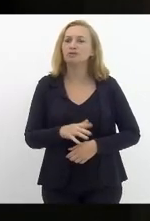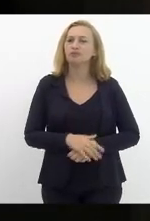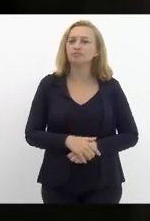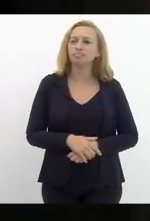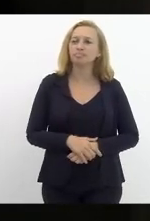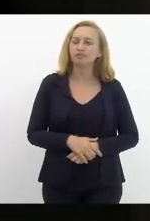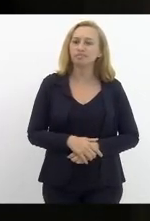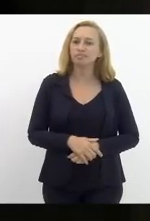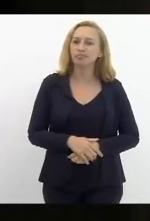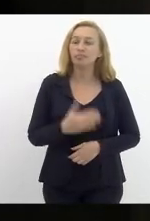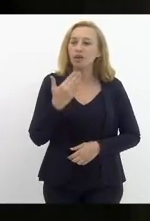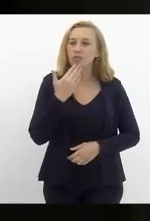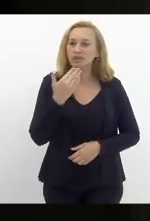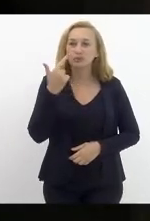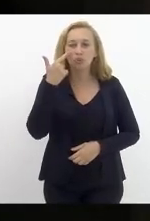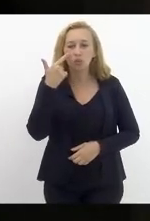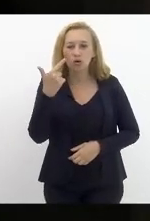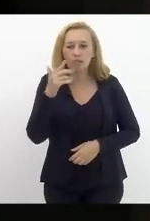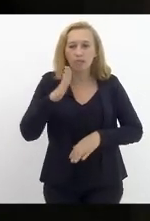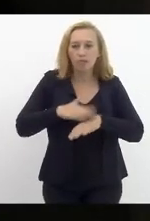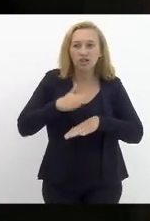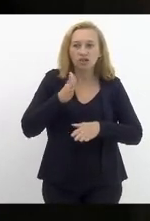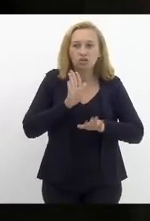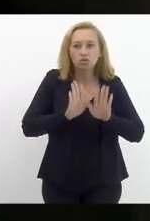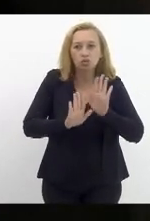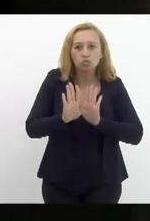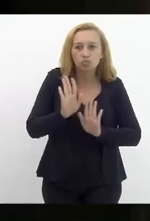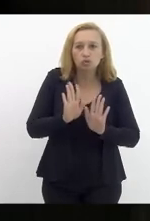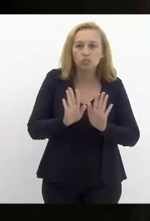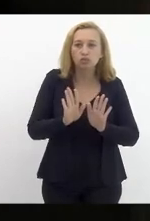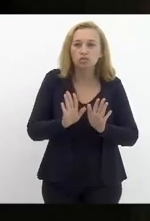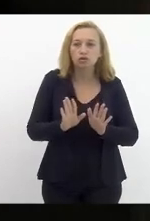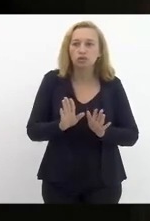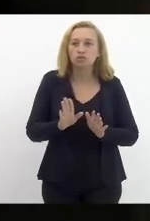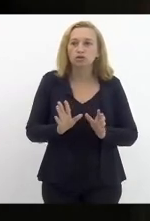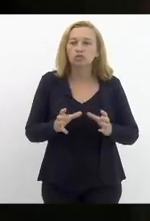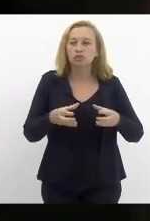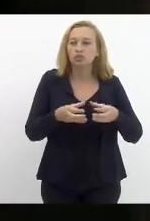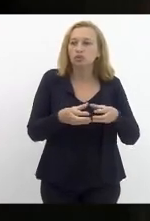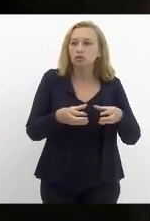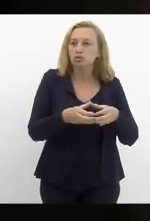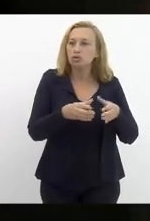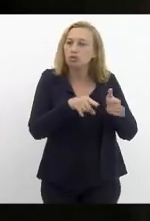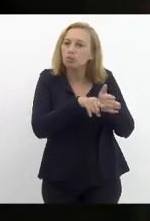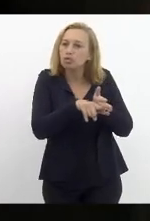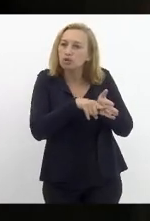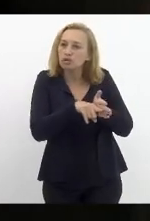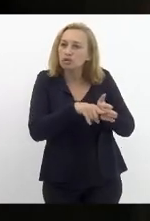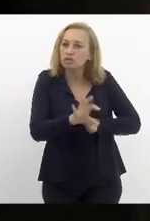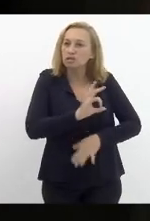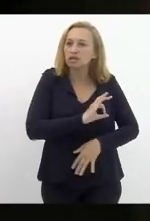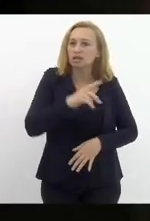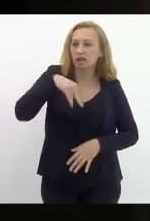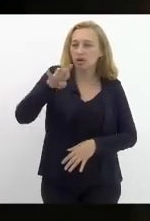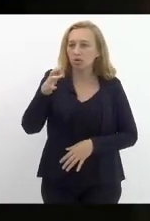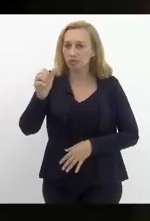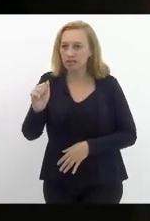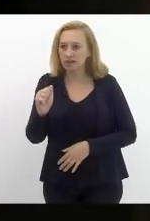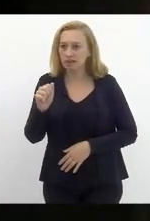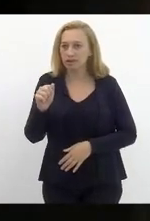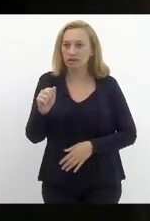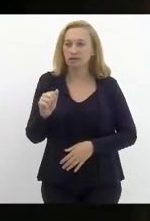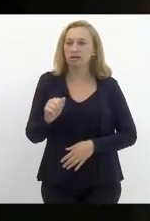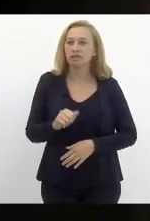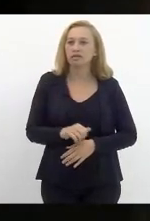eu venho pedir um olhar com um pouquinho mais de cuidado para a galera de investigador e para a turma de necrópsia.